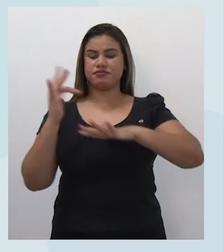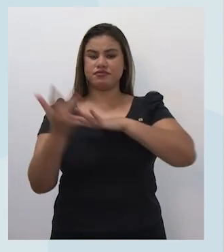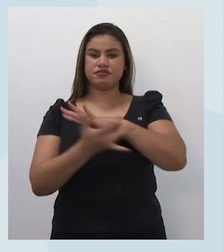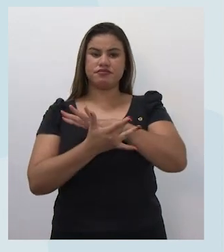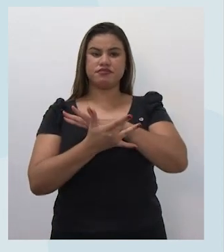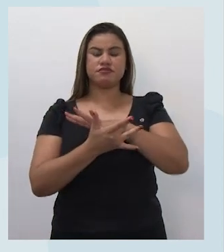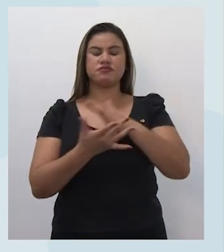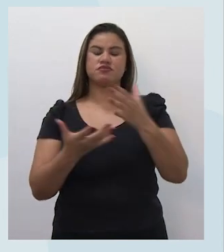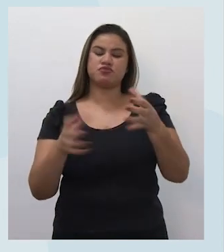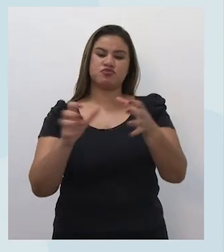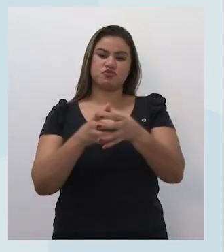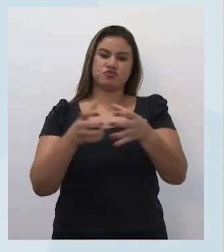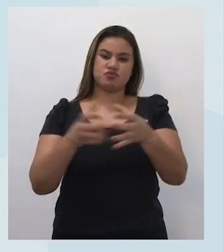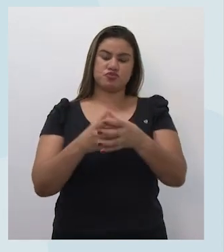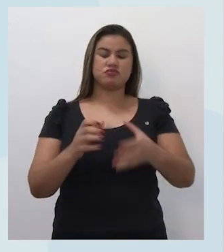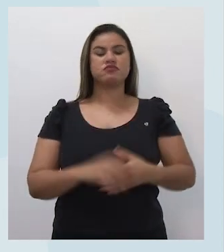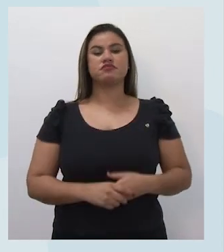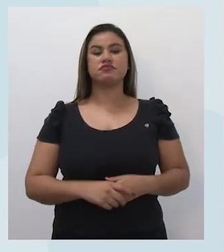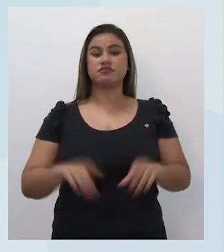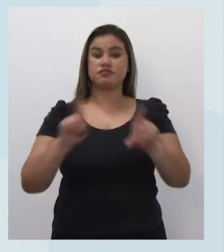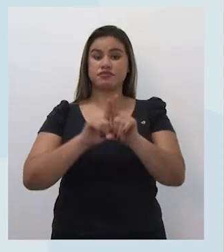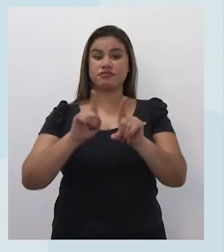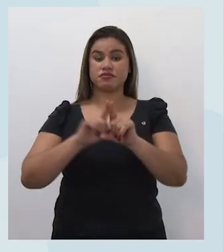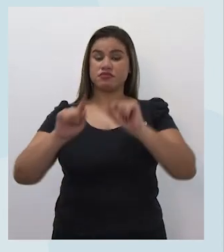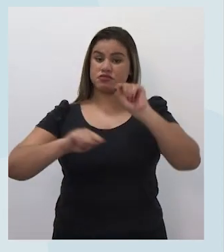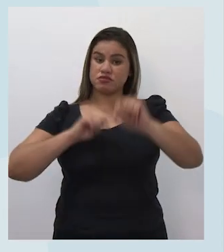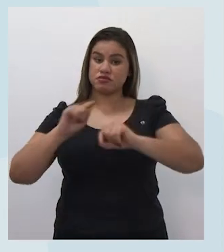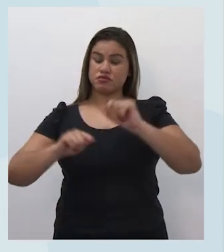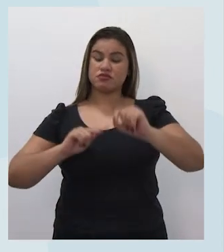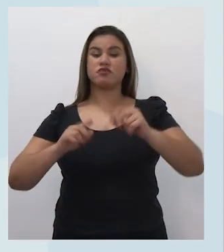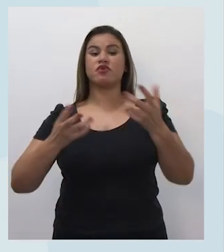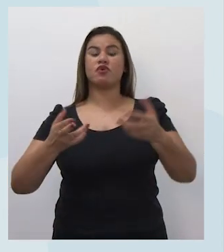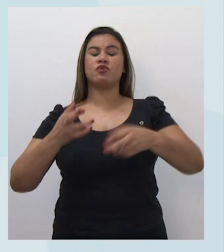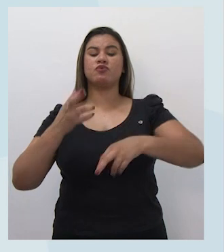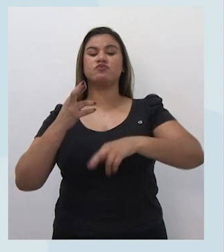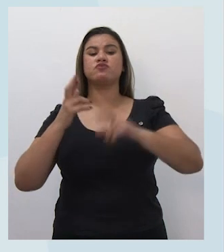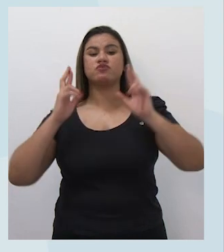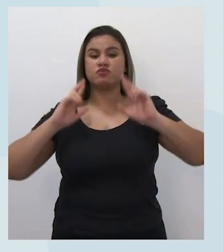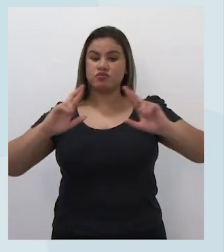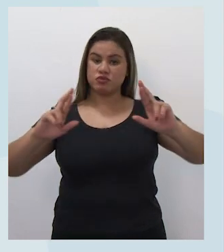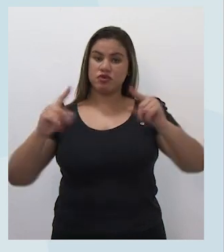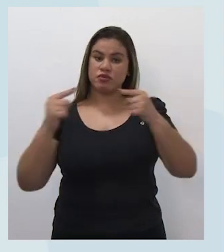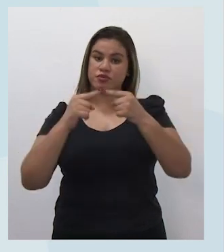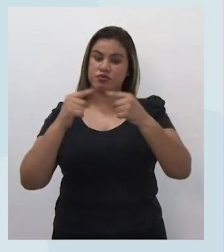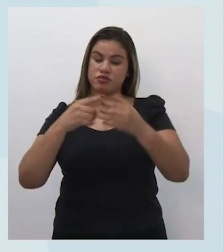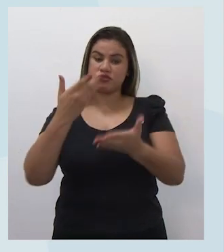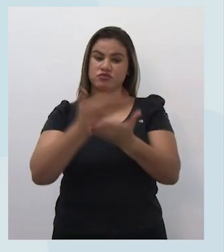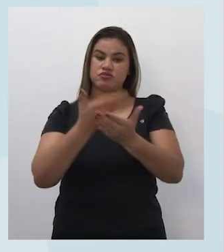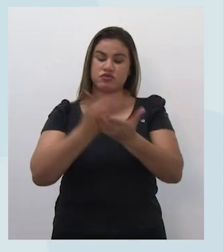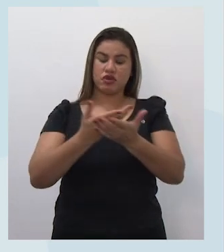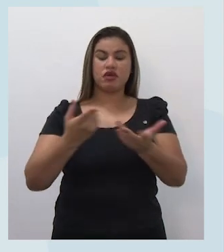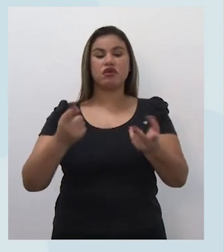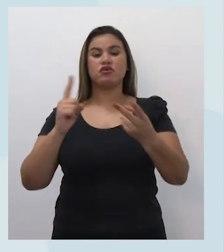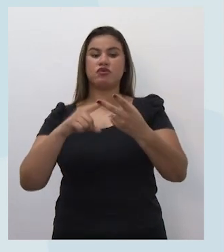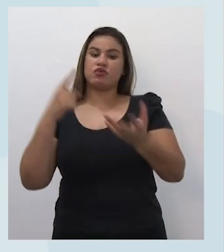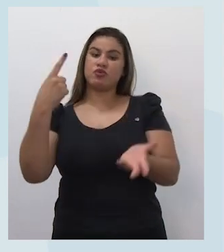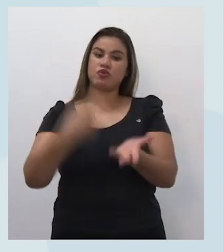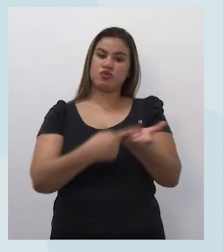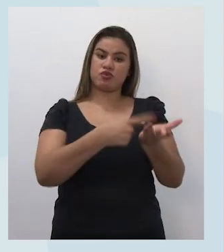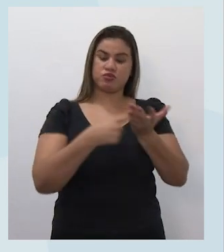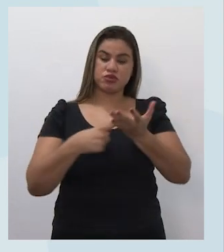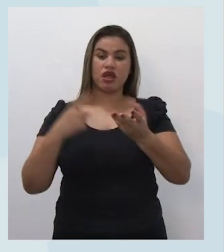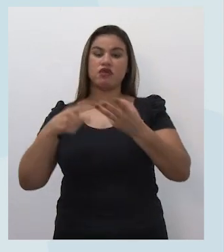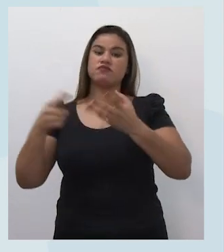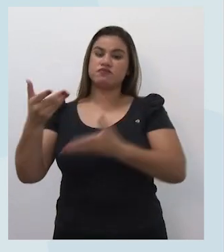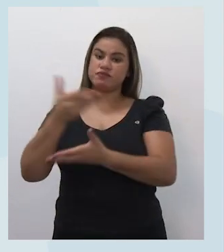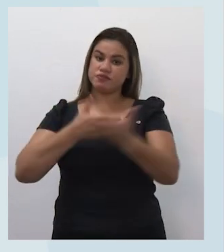grupo. Né? Também levar em conta, óbvio, o respeito entre os estudantes, o respeito aos combinados coletivos, a